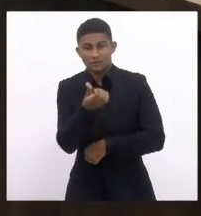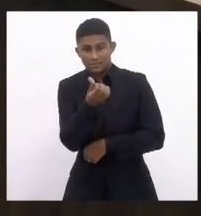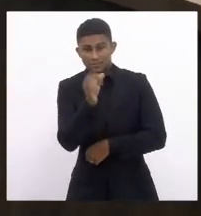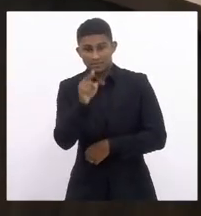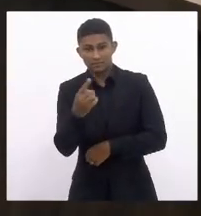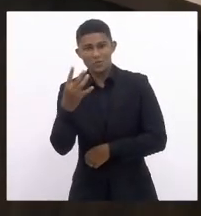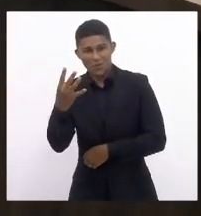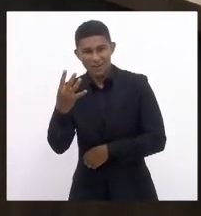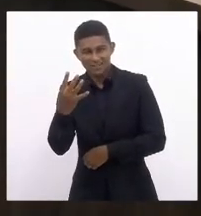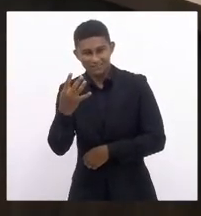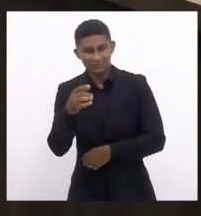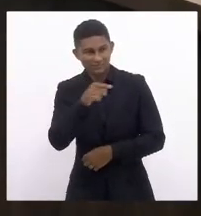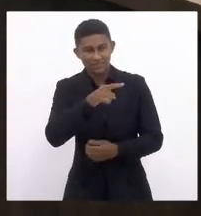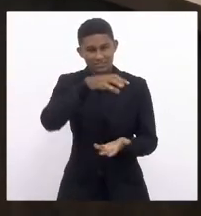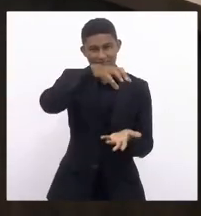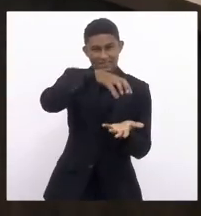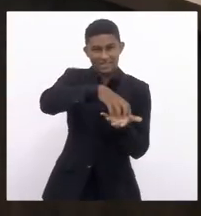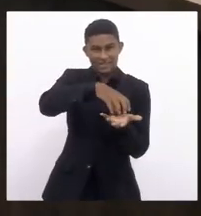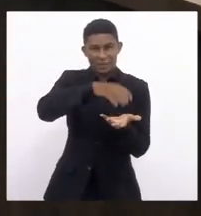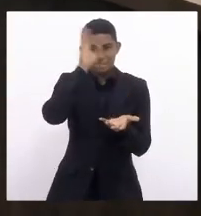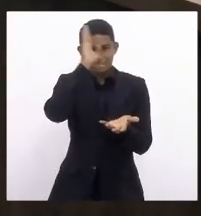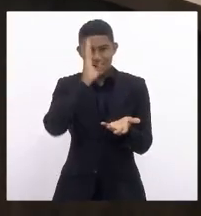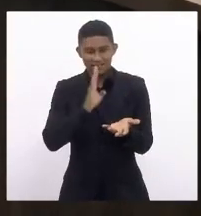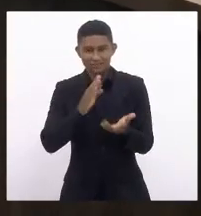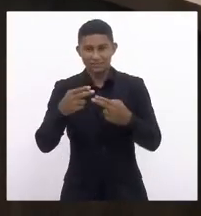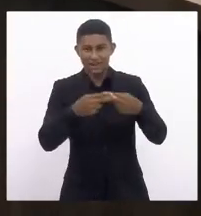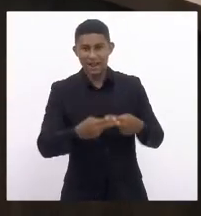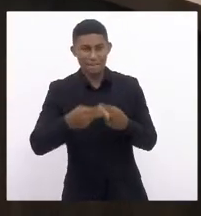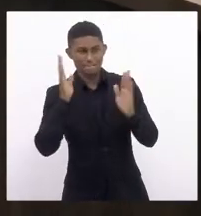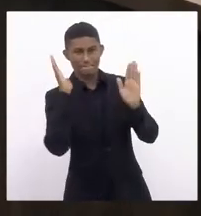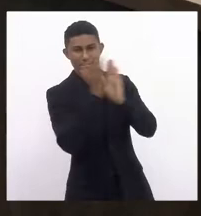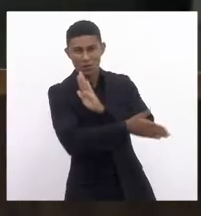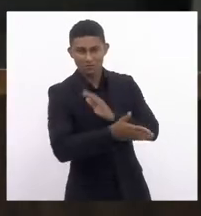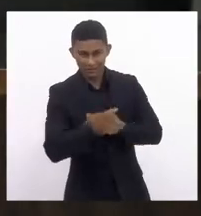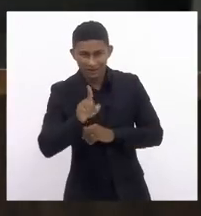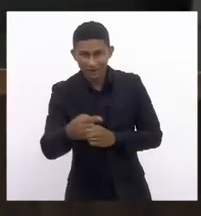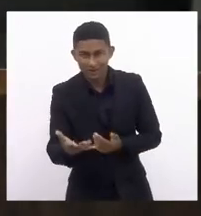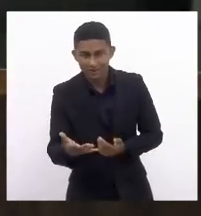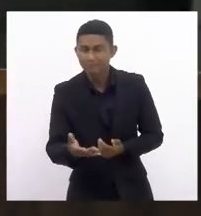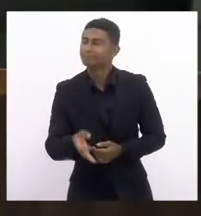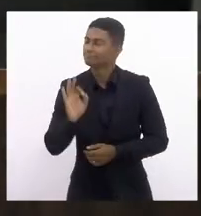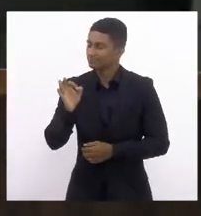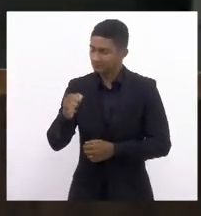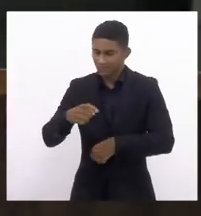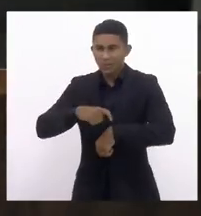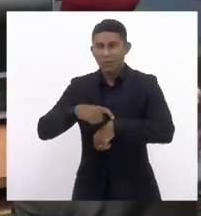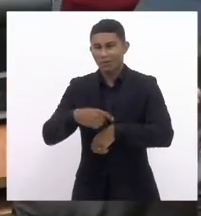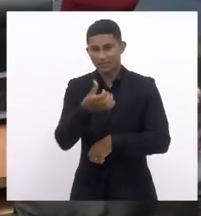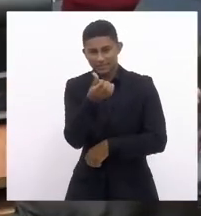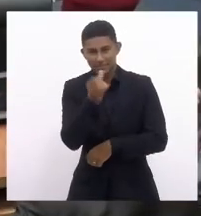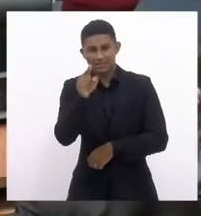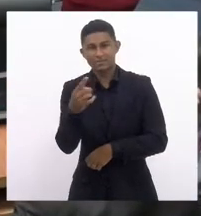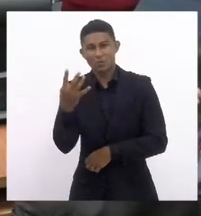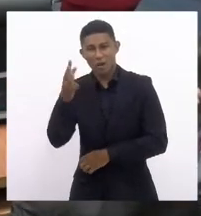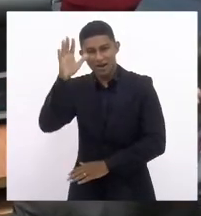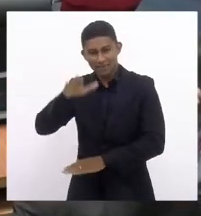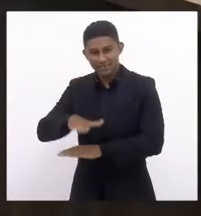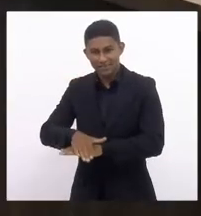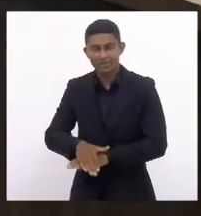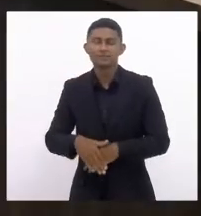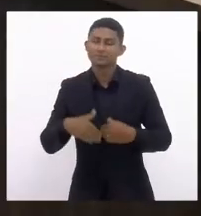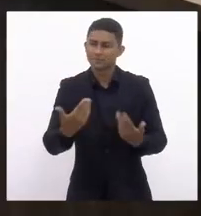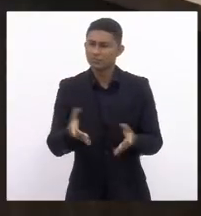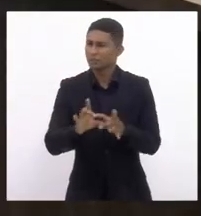18 horas e 4 minutos da Central do Brasil. Não é isso, senhor presidente? 18 horas e 4 minutos. Exatamente. Então, está concedida aí